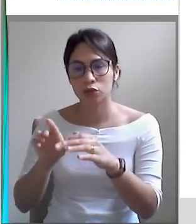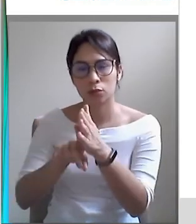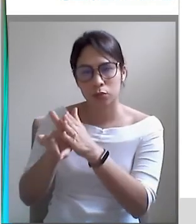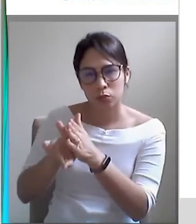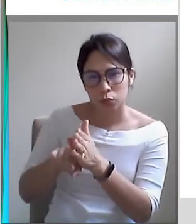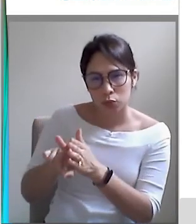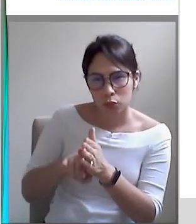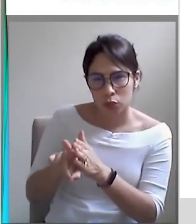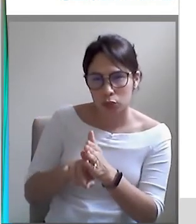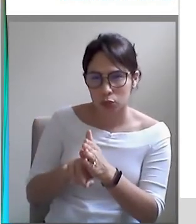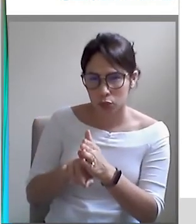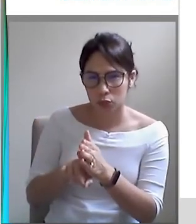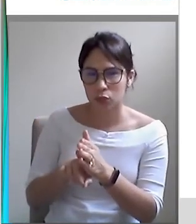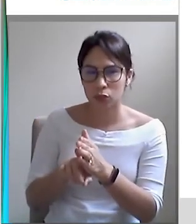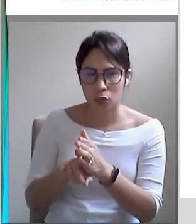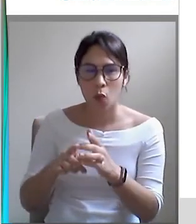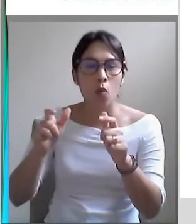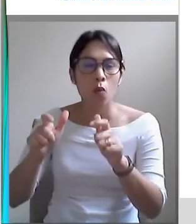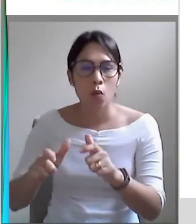Assim,